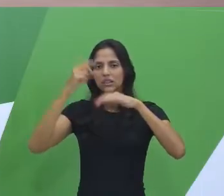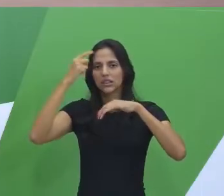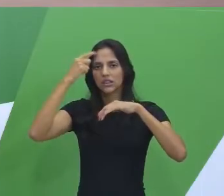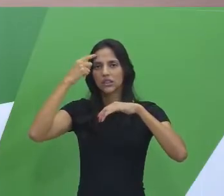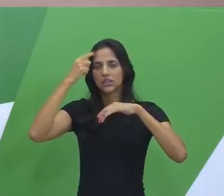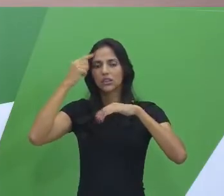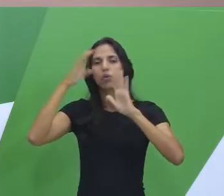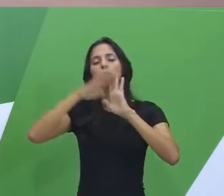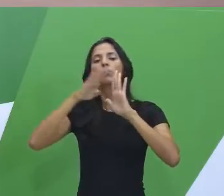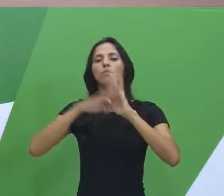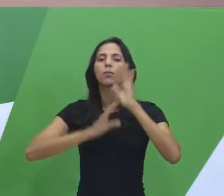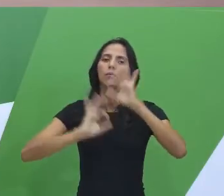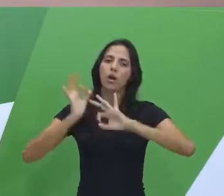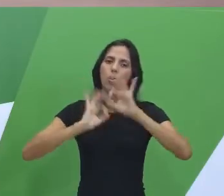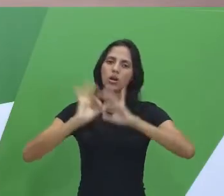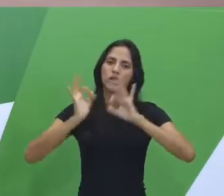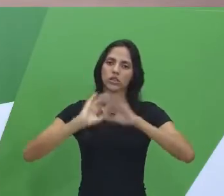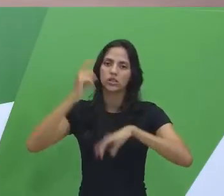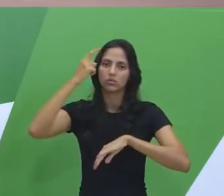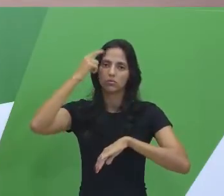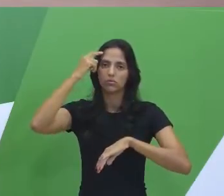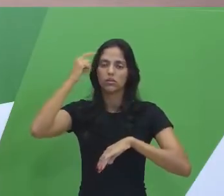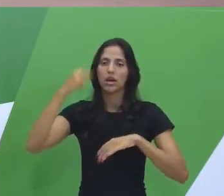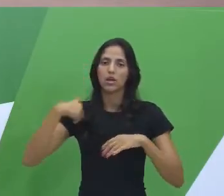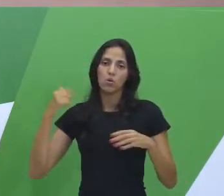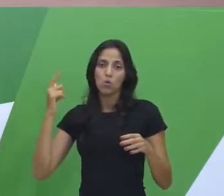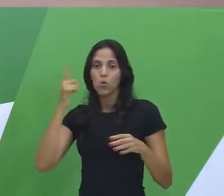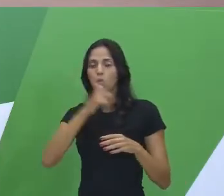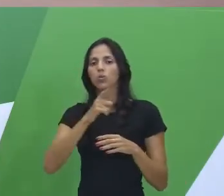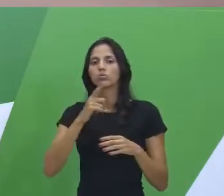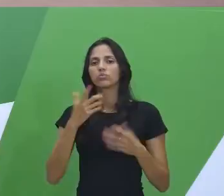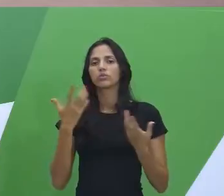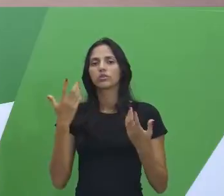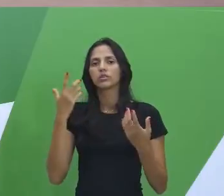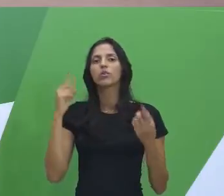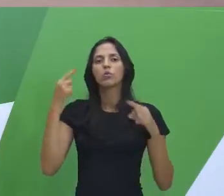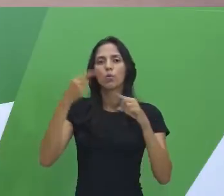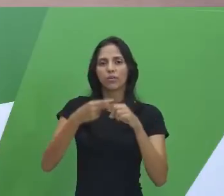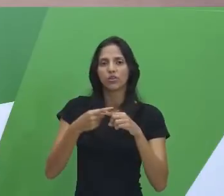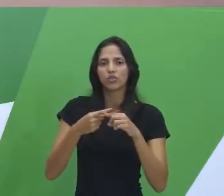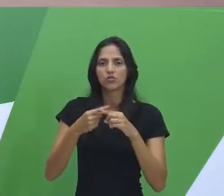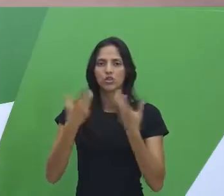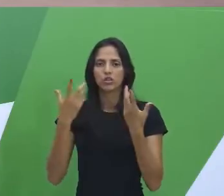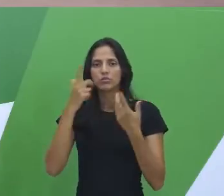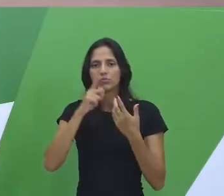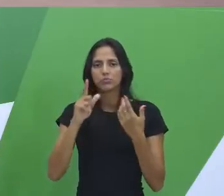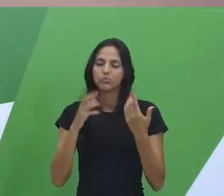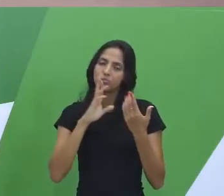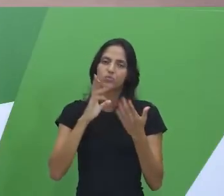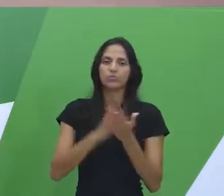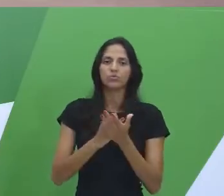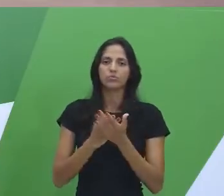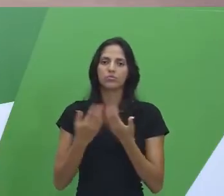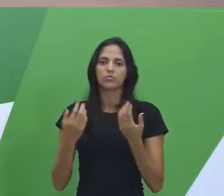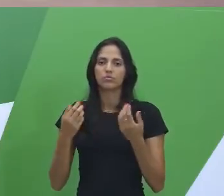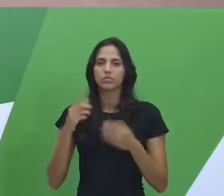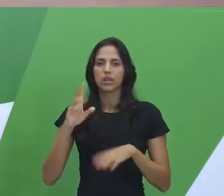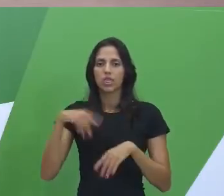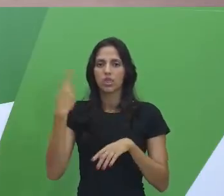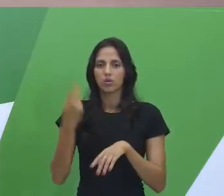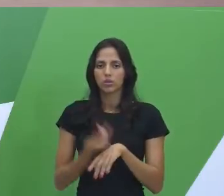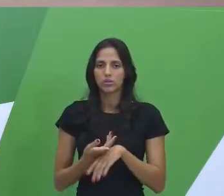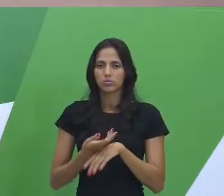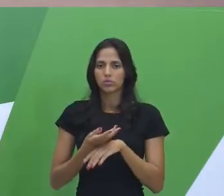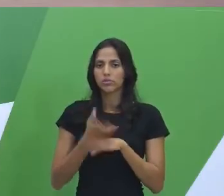lógica organizada na minha cabeça, eu consigo atacar com mais propriedade todo e qualquer problema. Depois